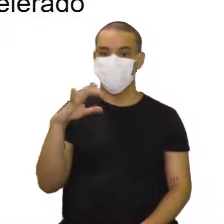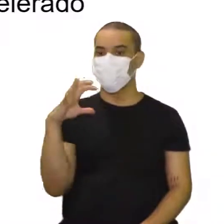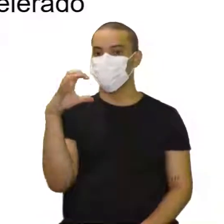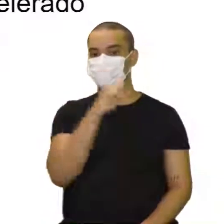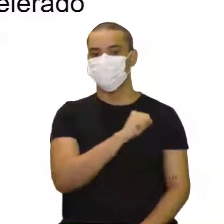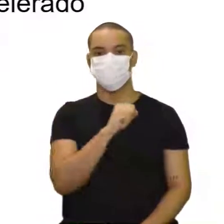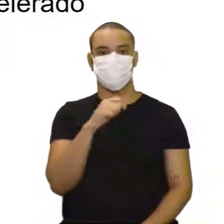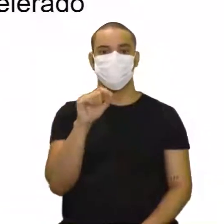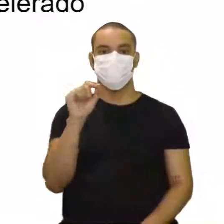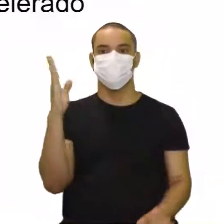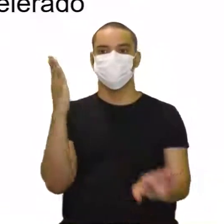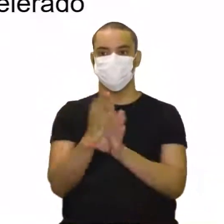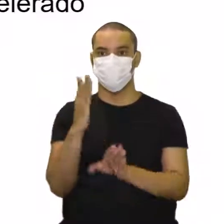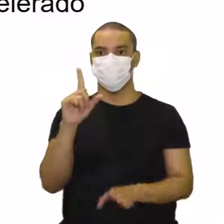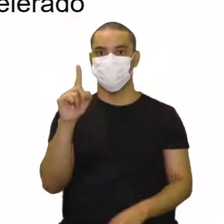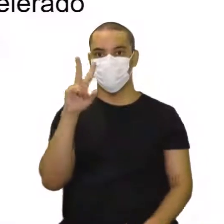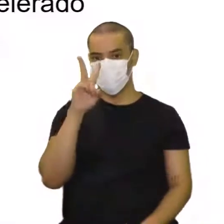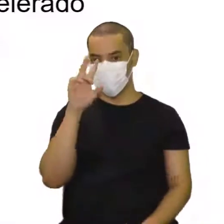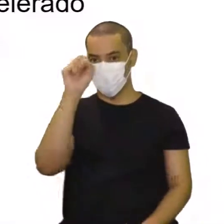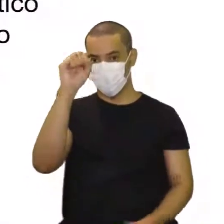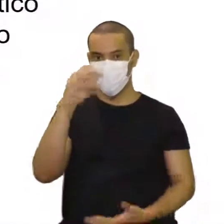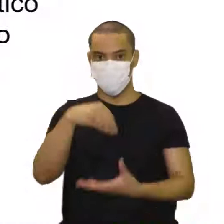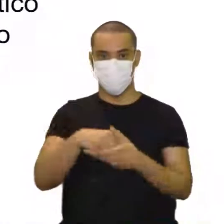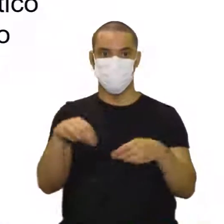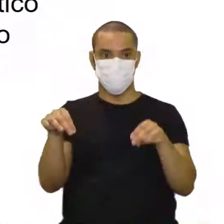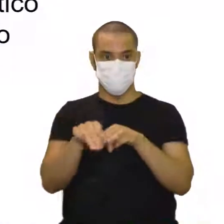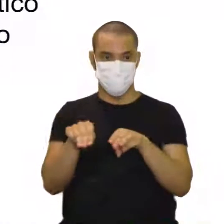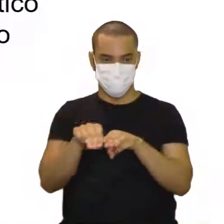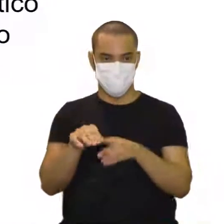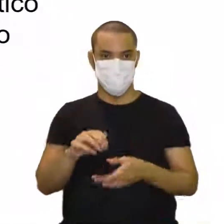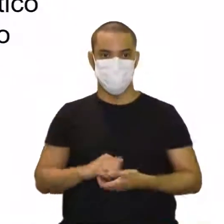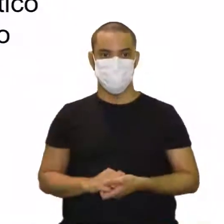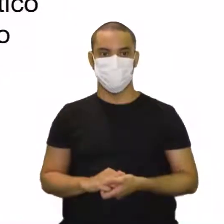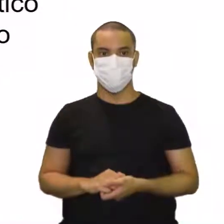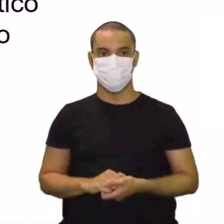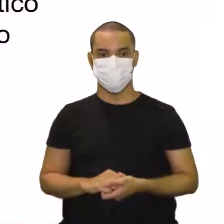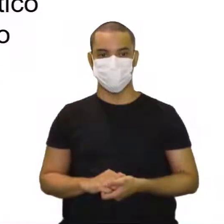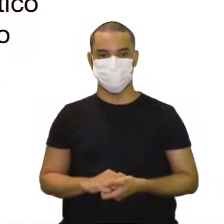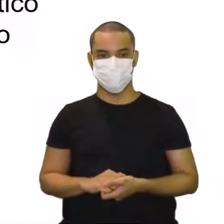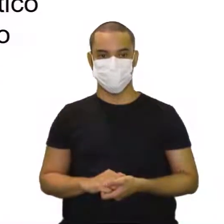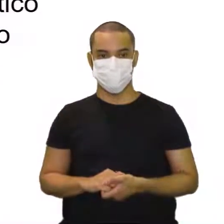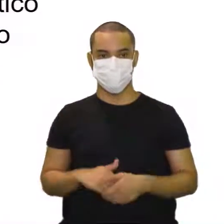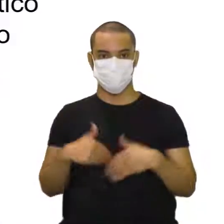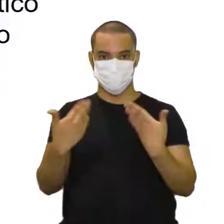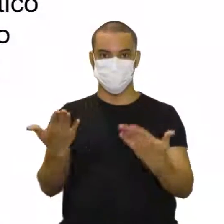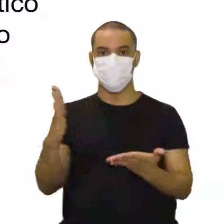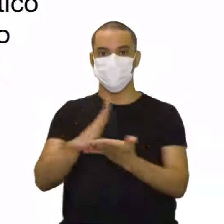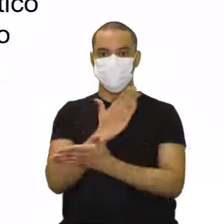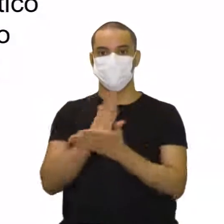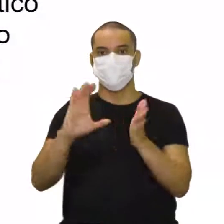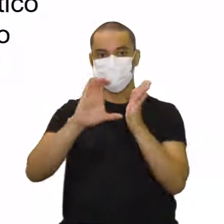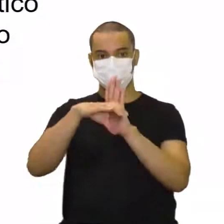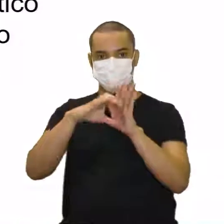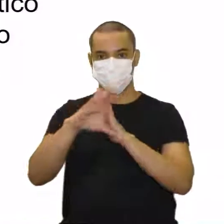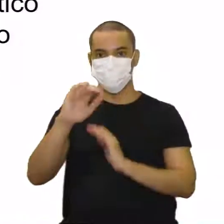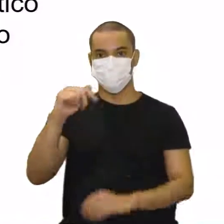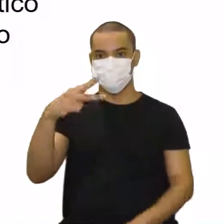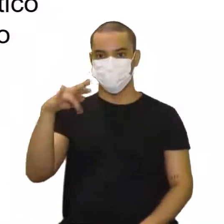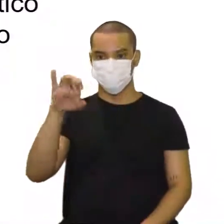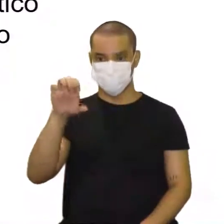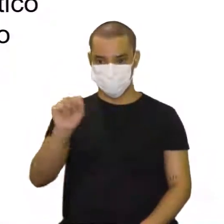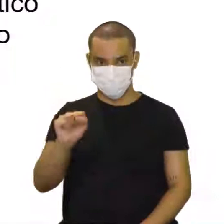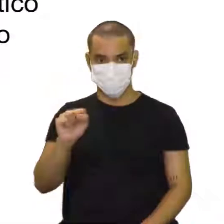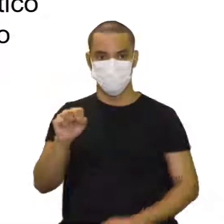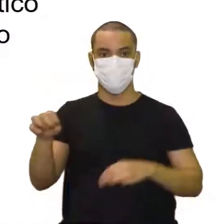cano através das forças magnéticas. Bom, enquanto alguns conceitos de canhões